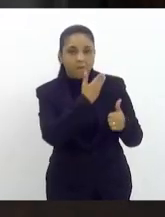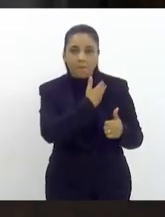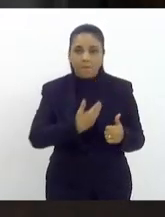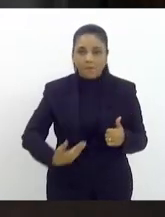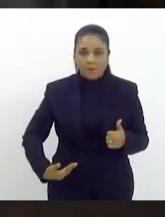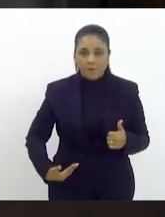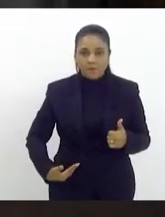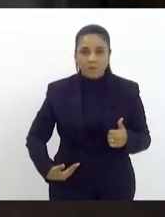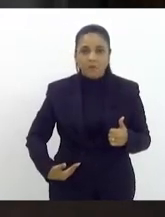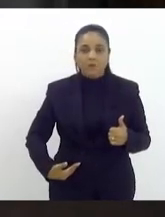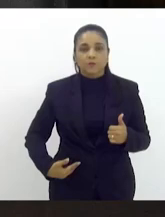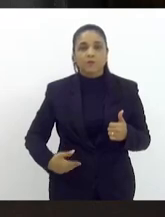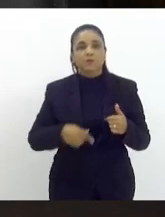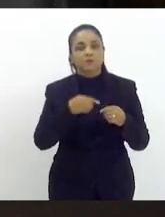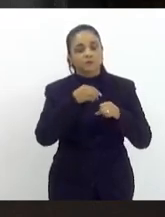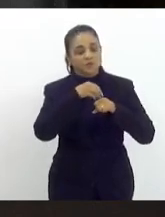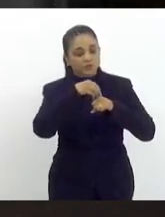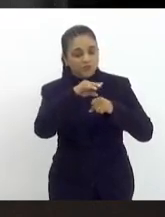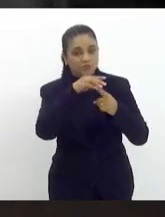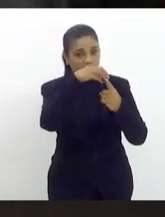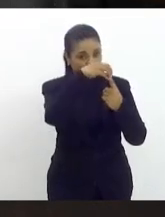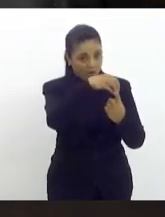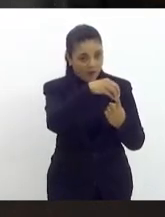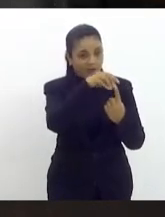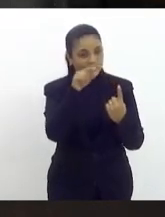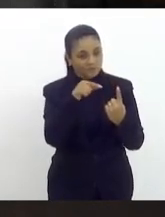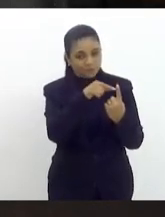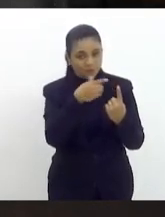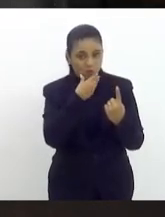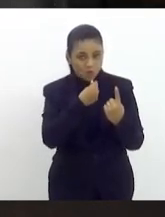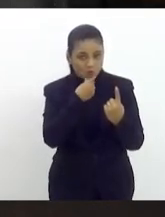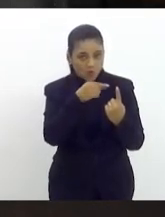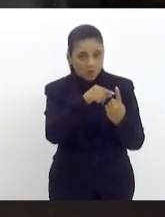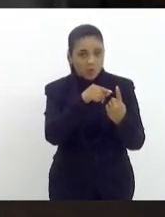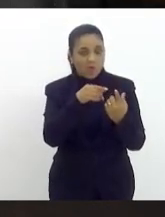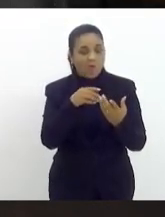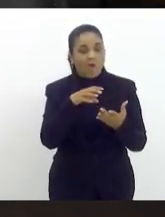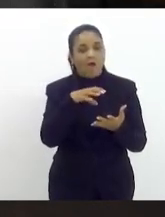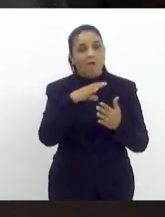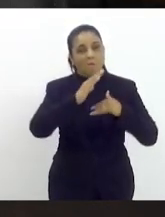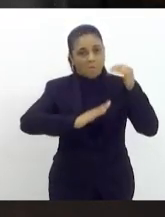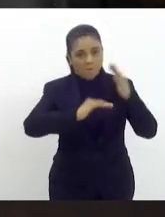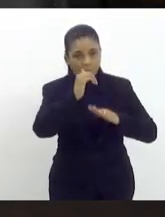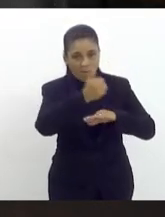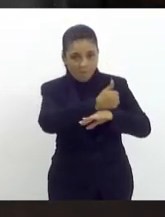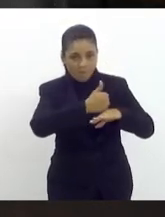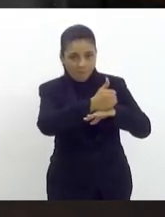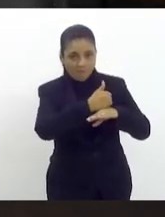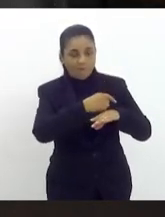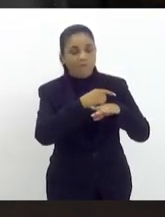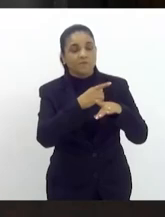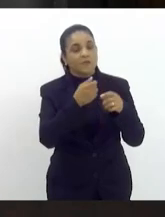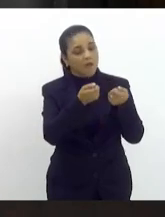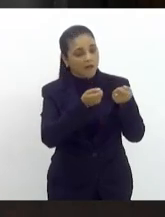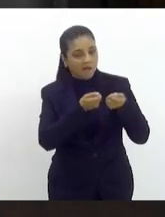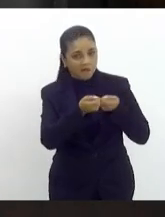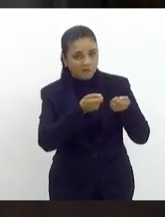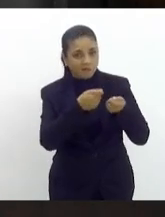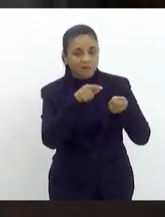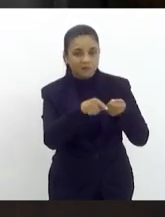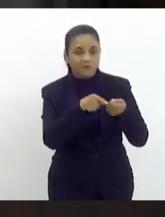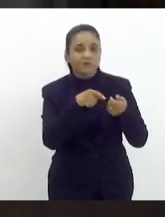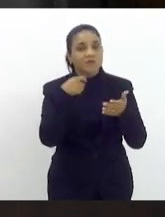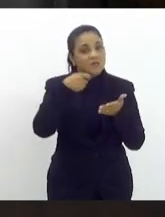do indicado e emissão de parecer sobre a indicação ao cargo de conselheiro da conferida agência reguladora, tendo em vista